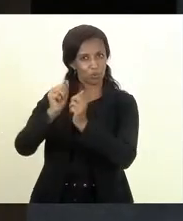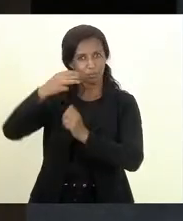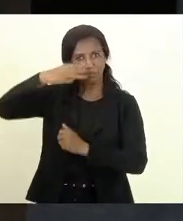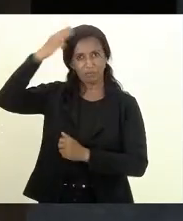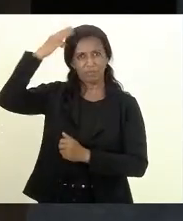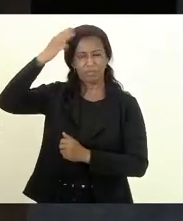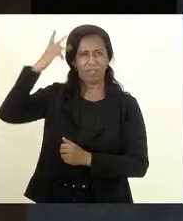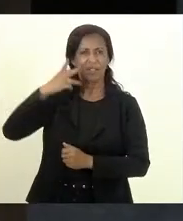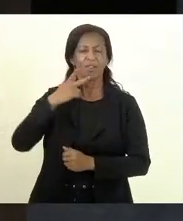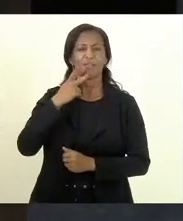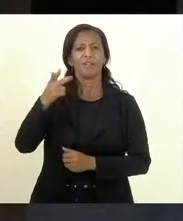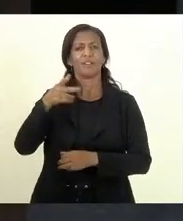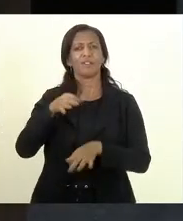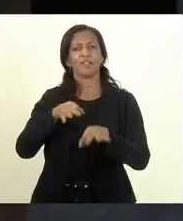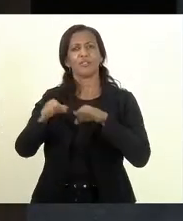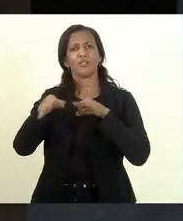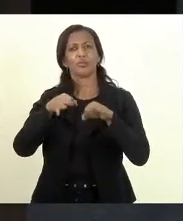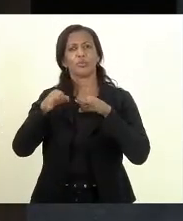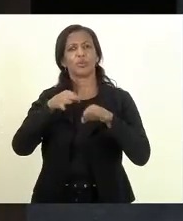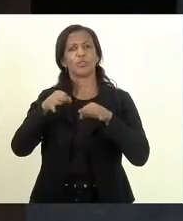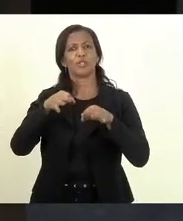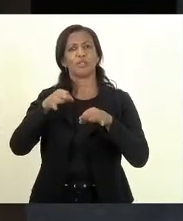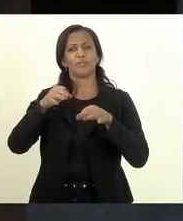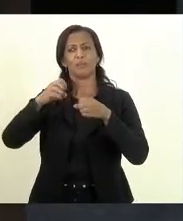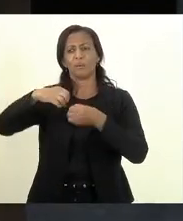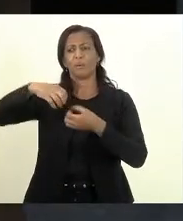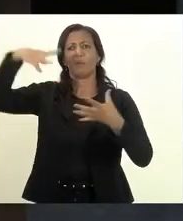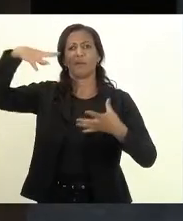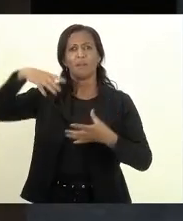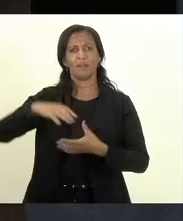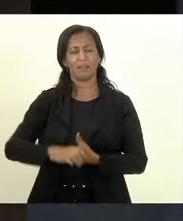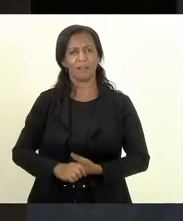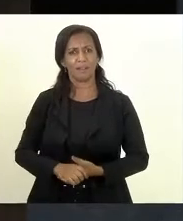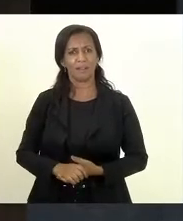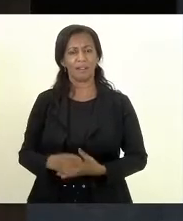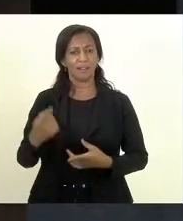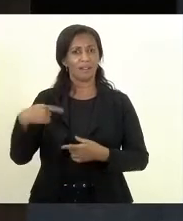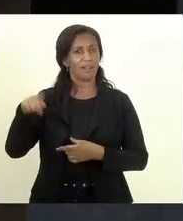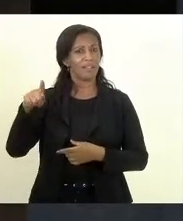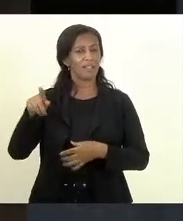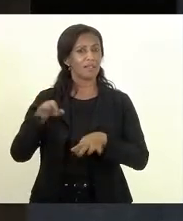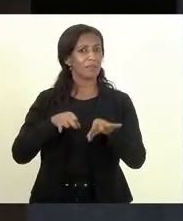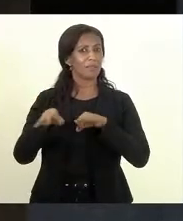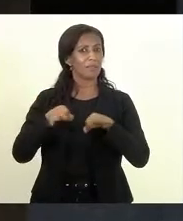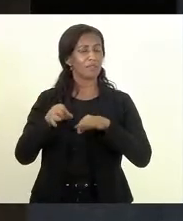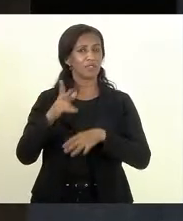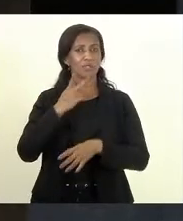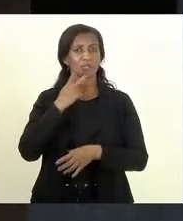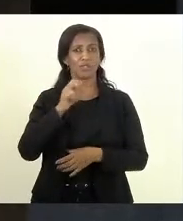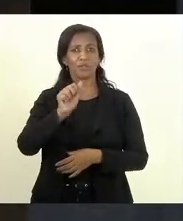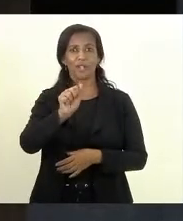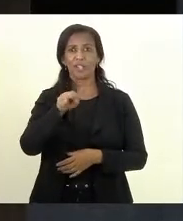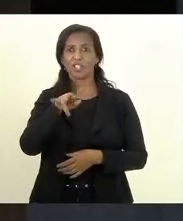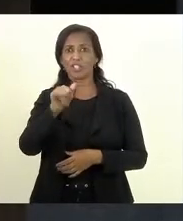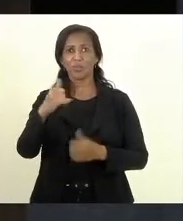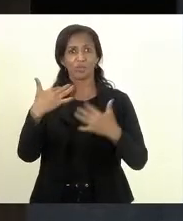falando de projetos sobrenaturais, porque esse projeto só trata de audiência pública, não